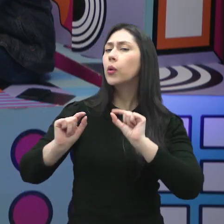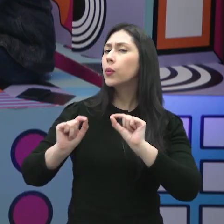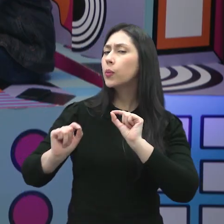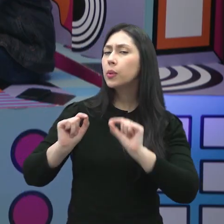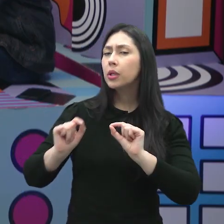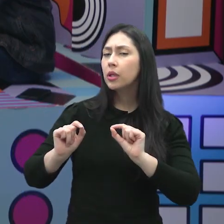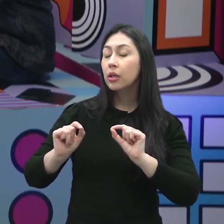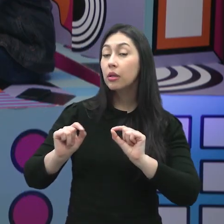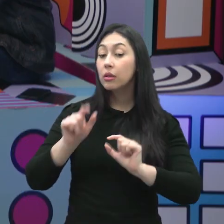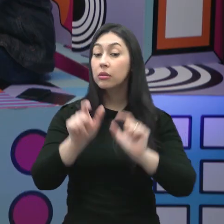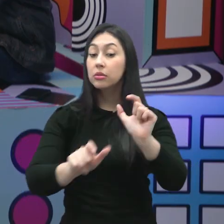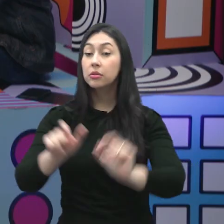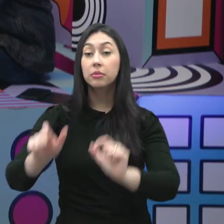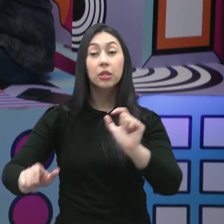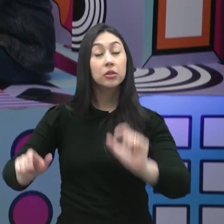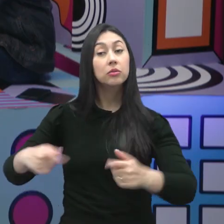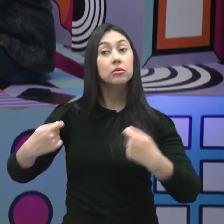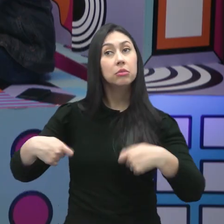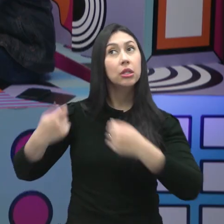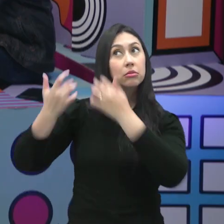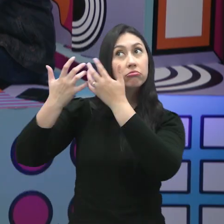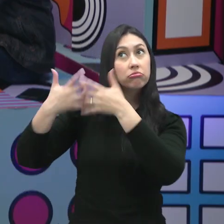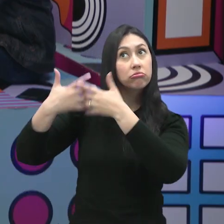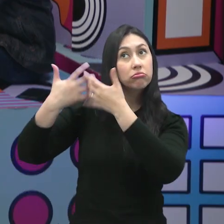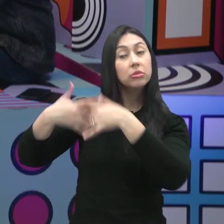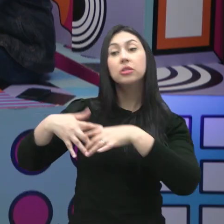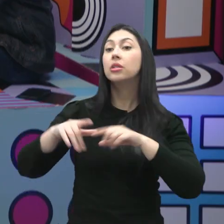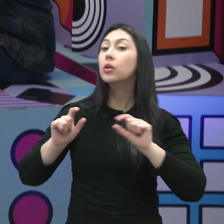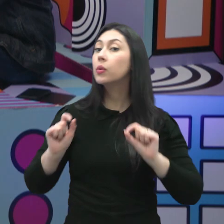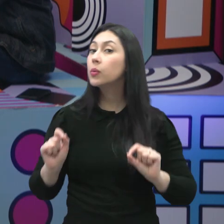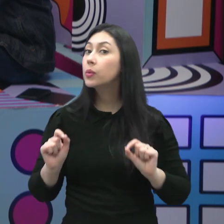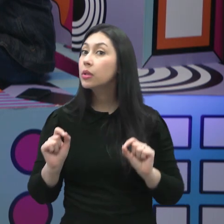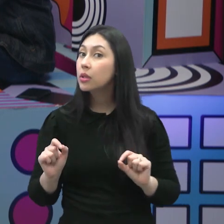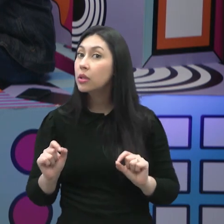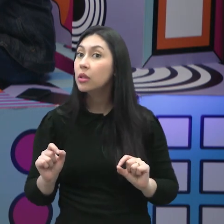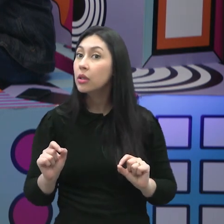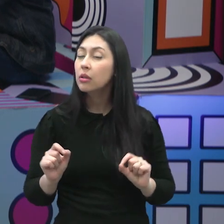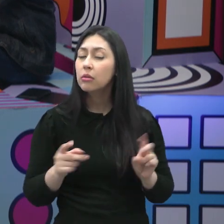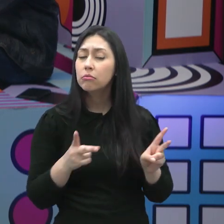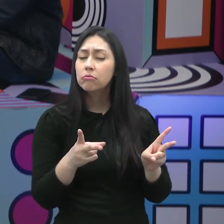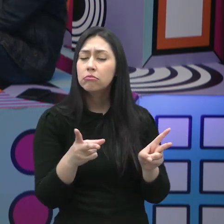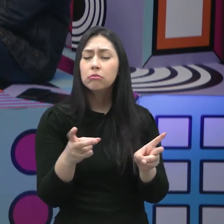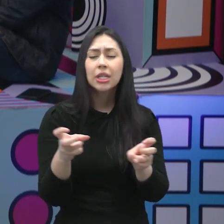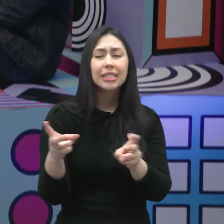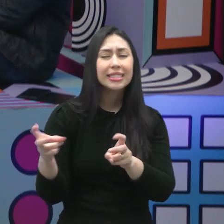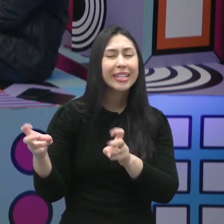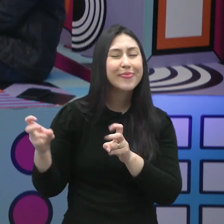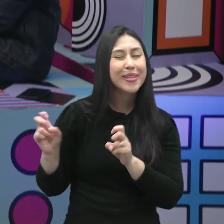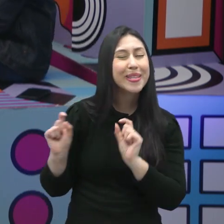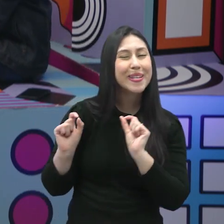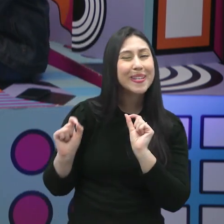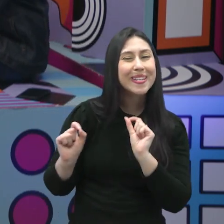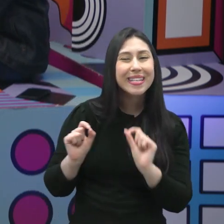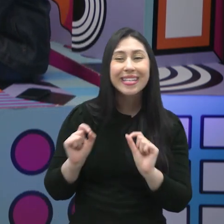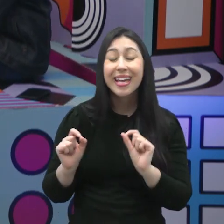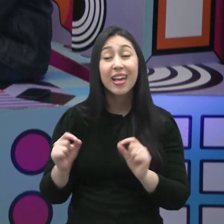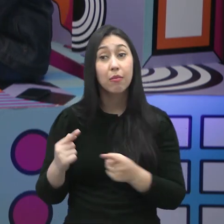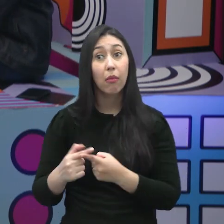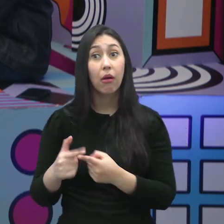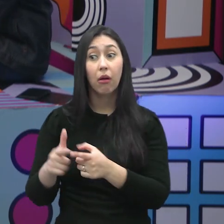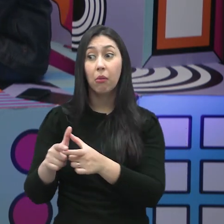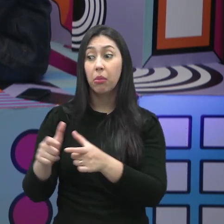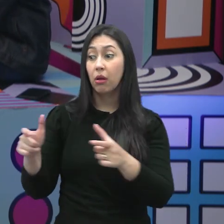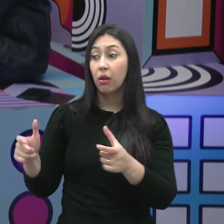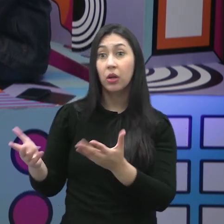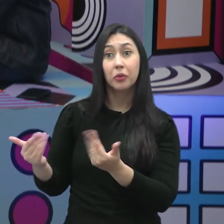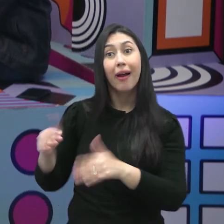essa cirurgia? O que as pessoas têm que pensar ali antes de fazer essa cirurgia, né? O que você vem reparando no seu consultório, né? Já que tantos jovens